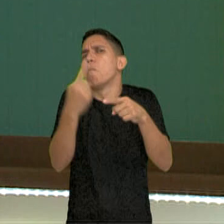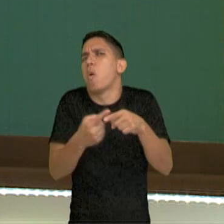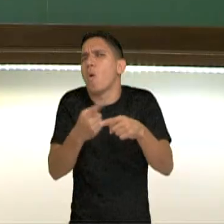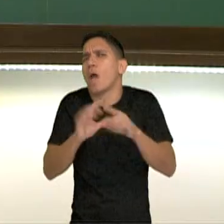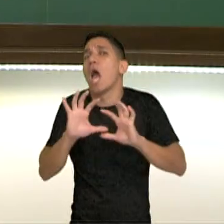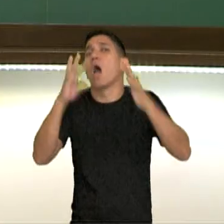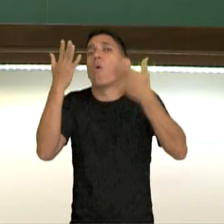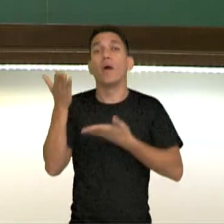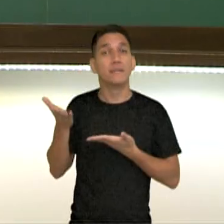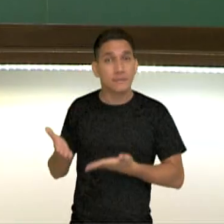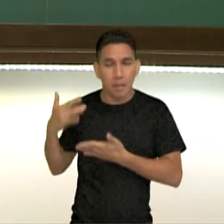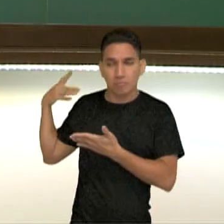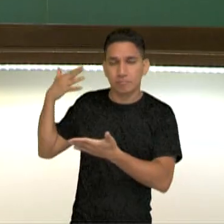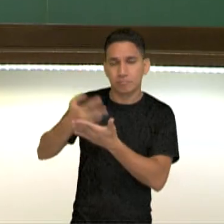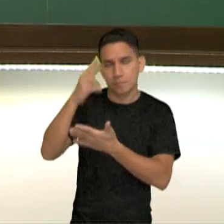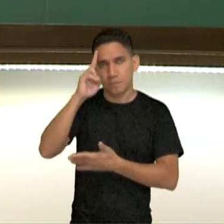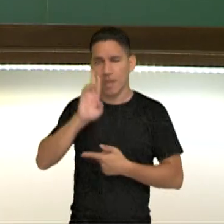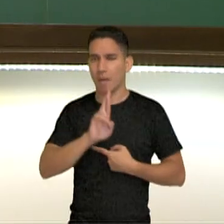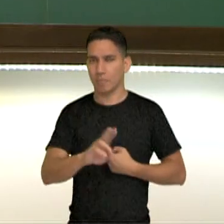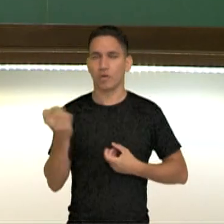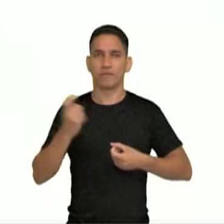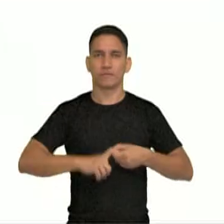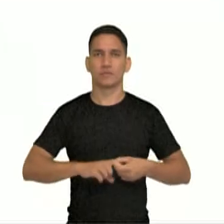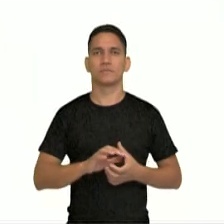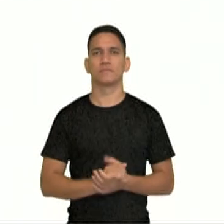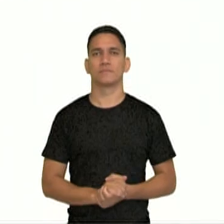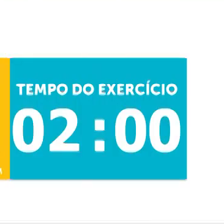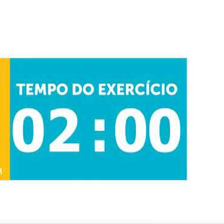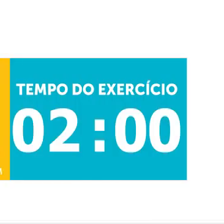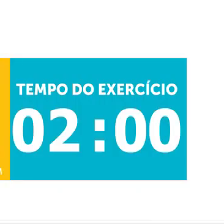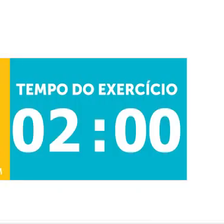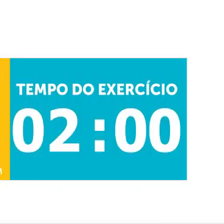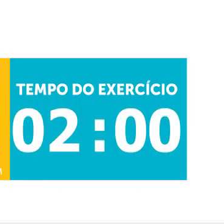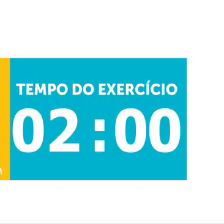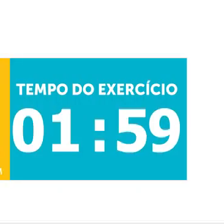isso aconteceu ao longo da história? Responda e nós já voltamos para corrigir.